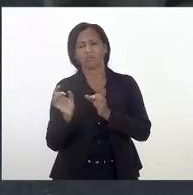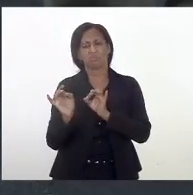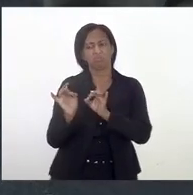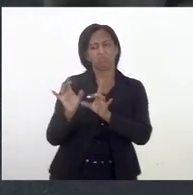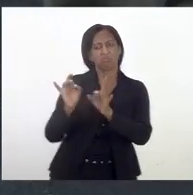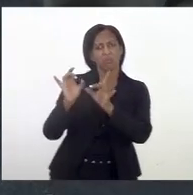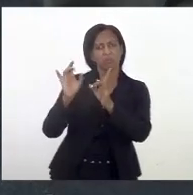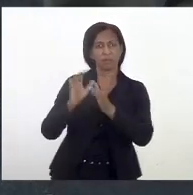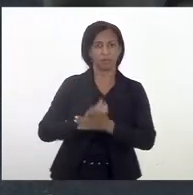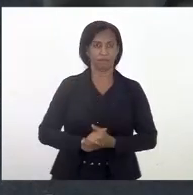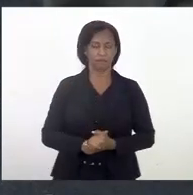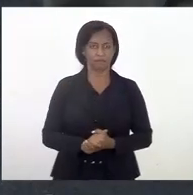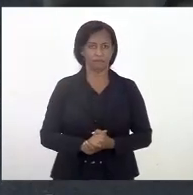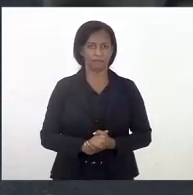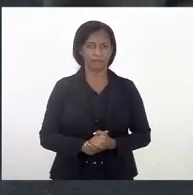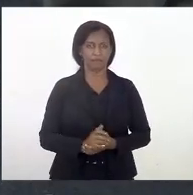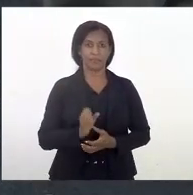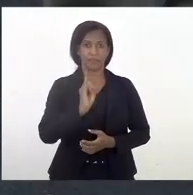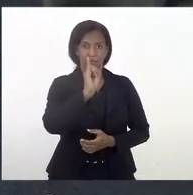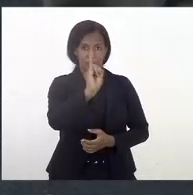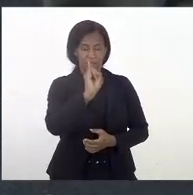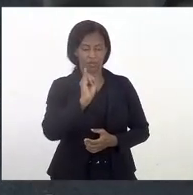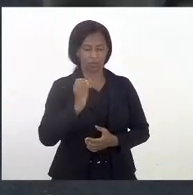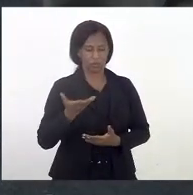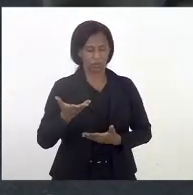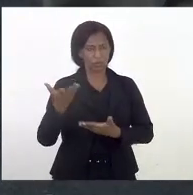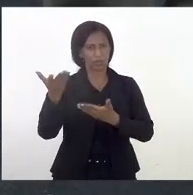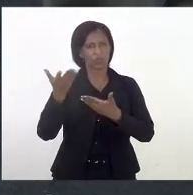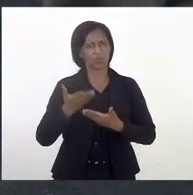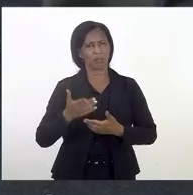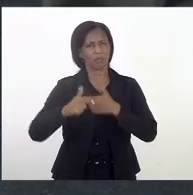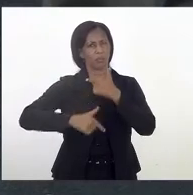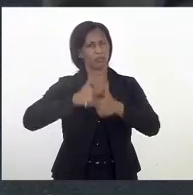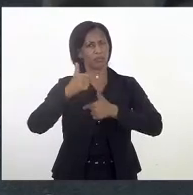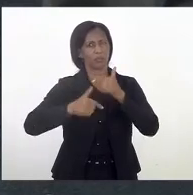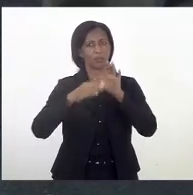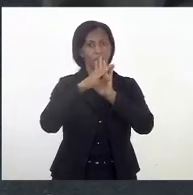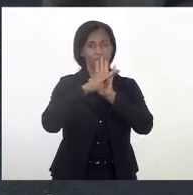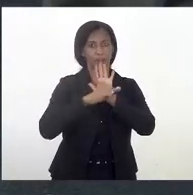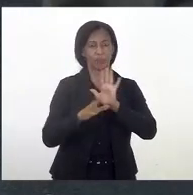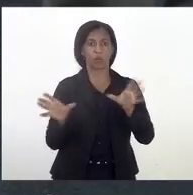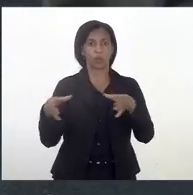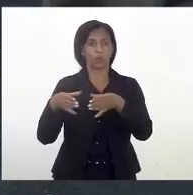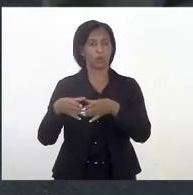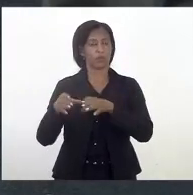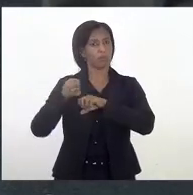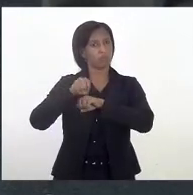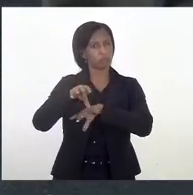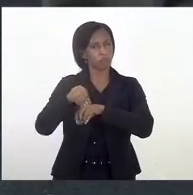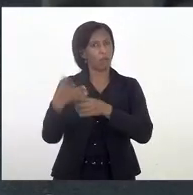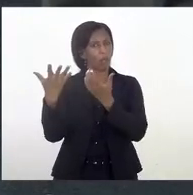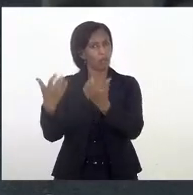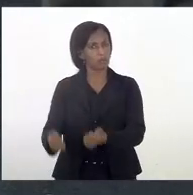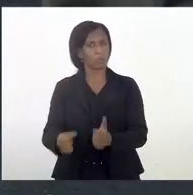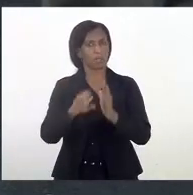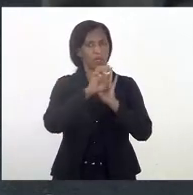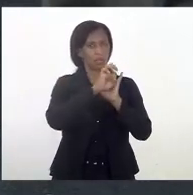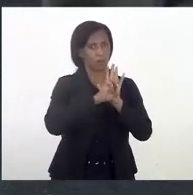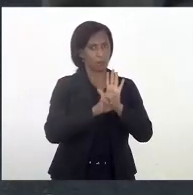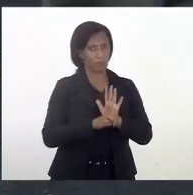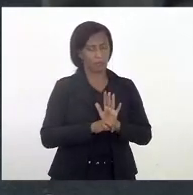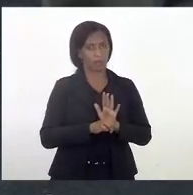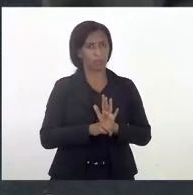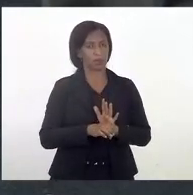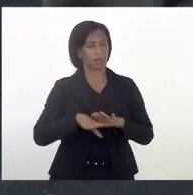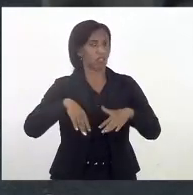se for possível se eu chamar os trabalhos a ordem e pediu para comissão de educação acolher a emenda E aí